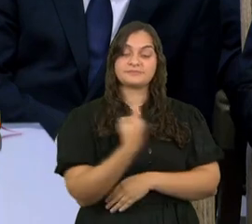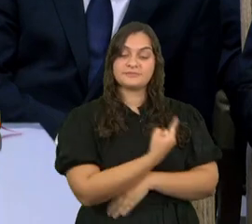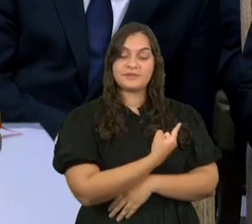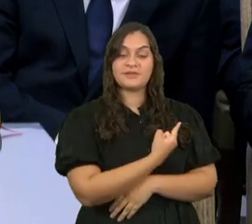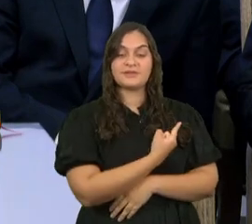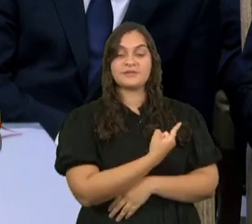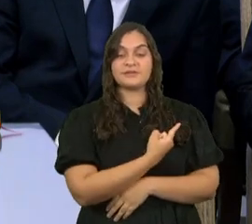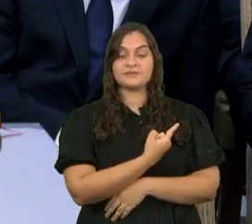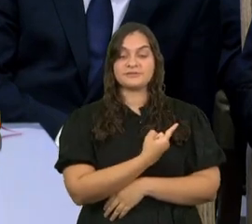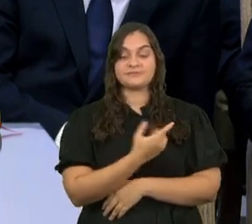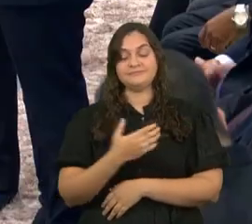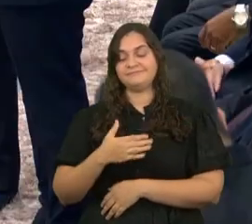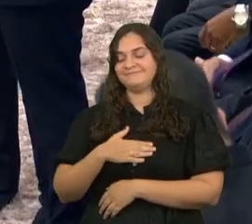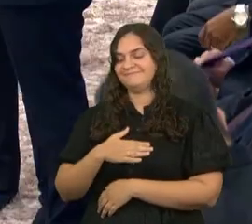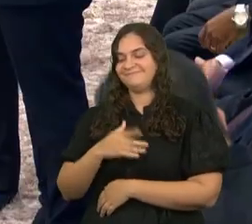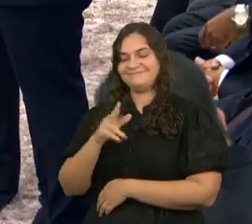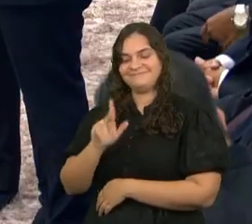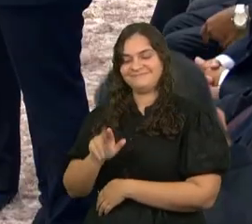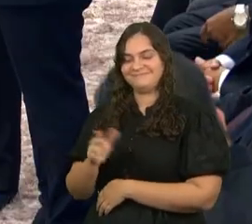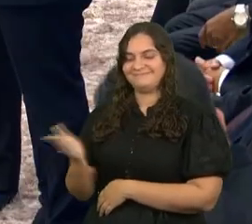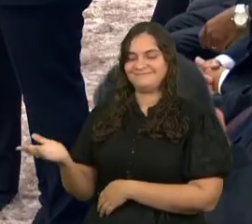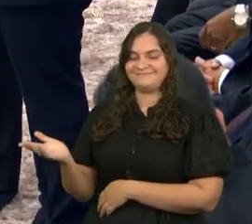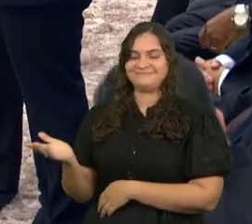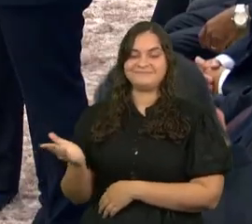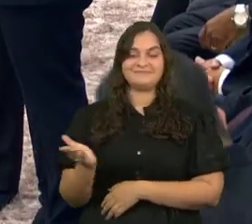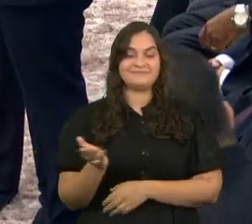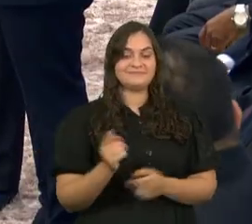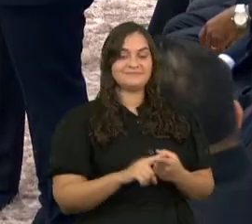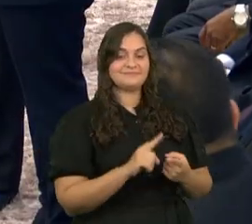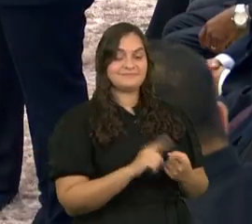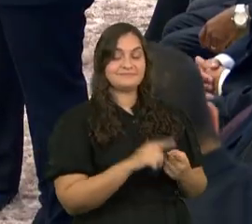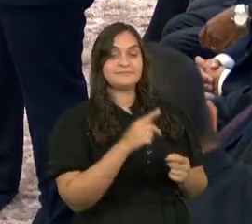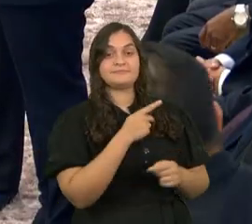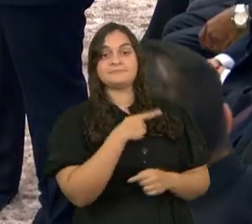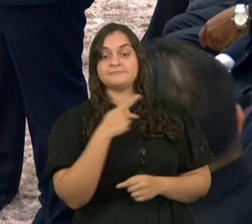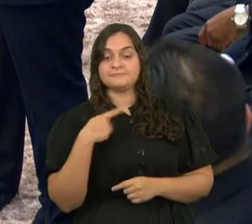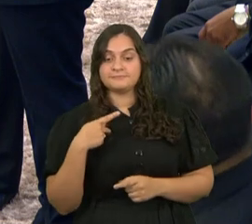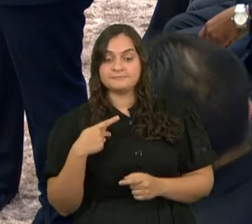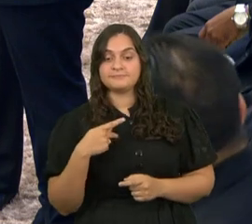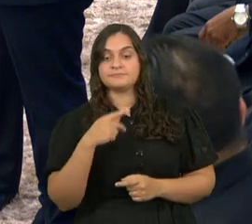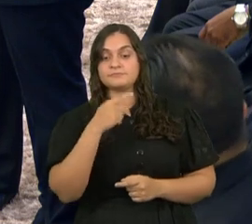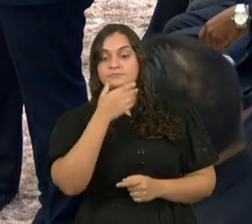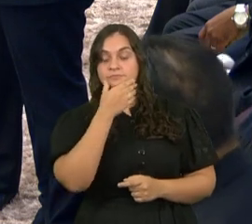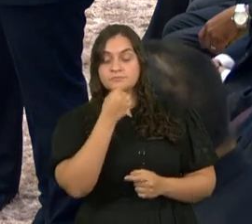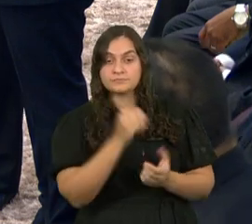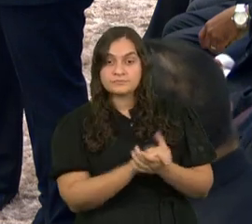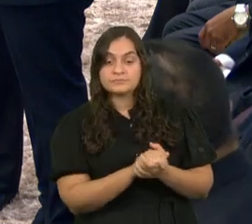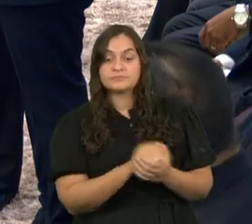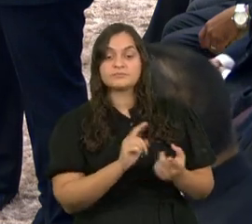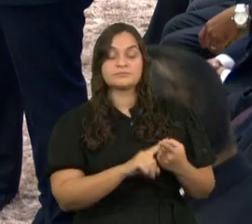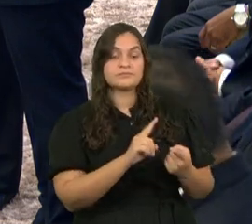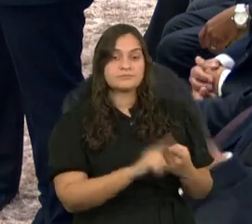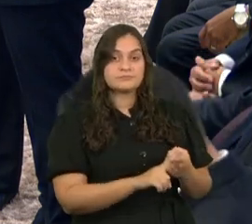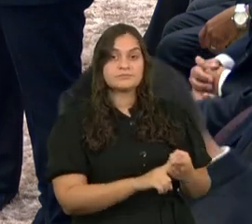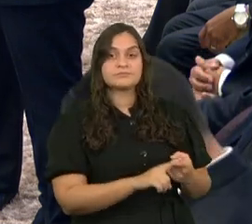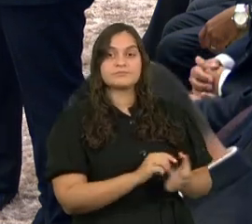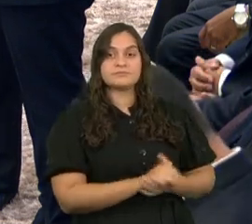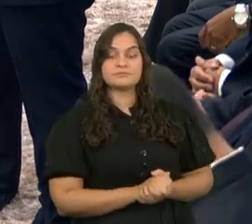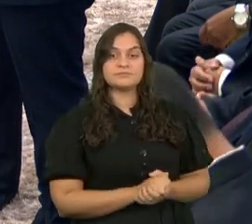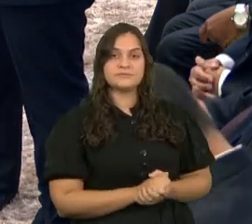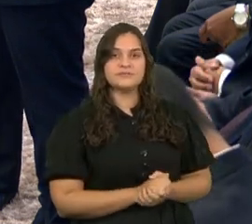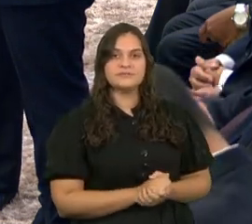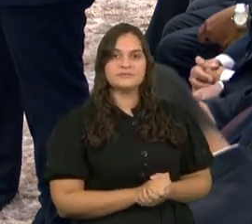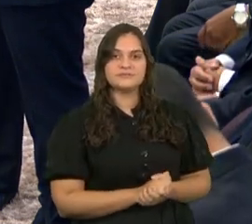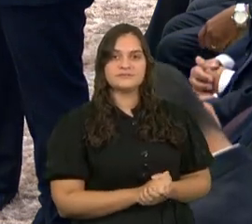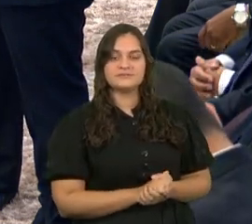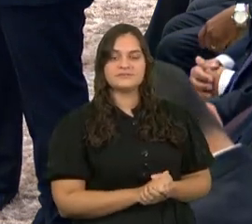é? Minha irmã Ana, pastor Josaildo, estava pastor Jefferson, irmã Adma, os netos